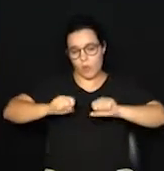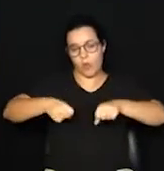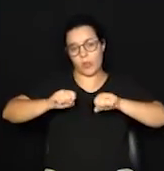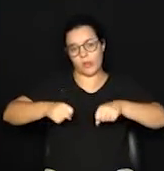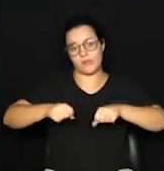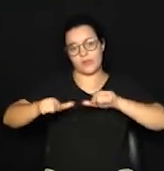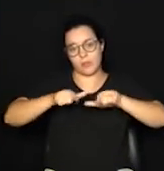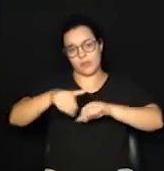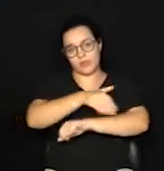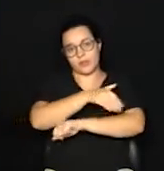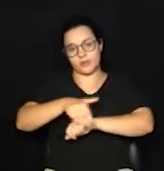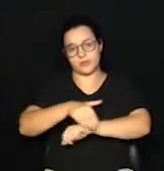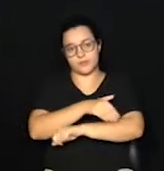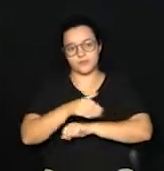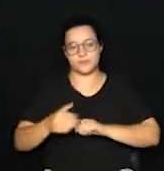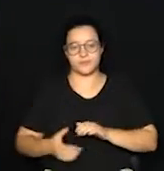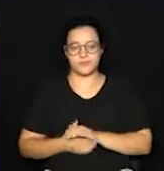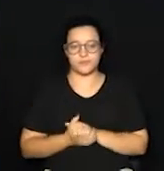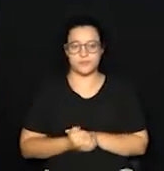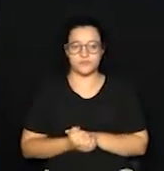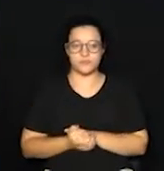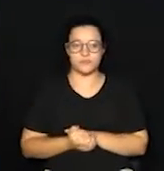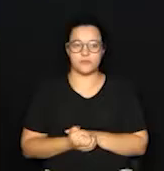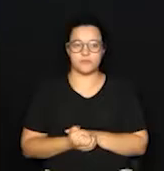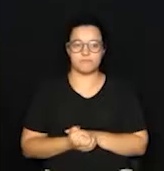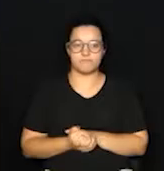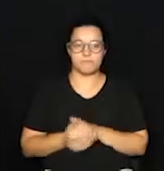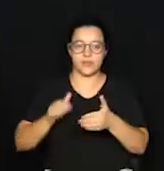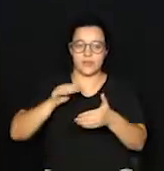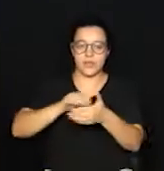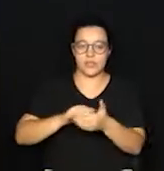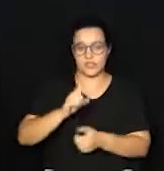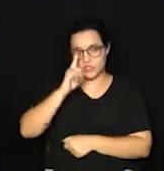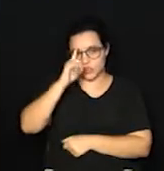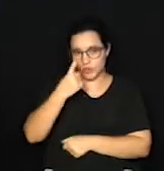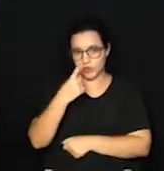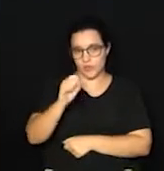Então, olha, gente, eles estão falando aí até o dia 18 de dezembro.